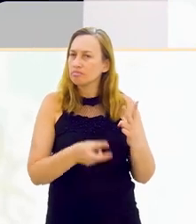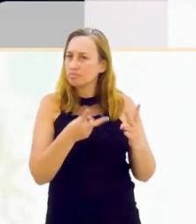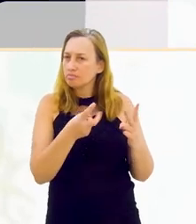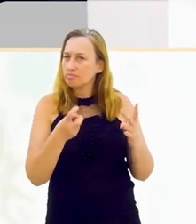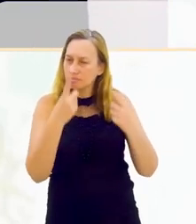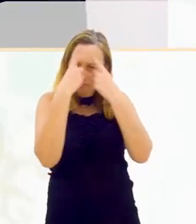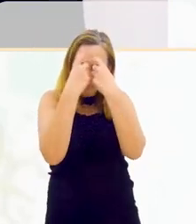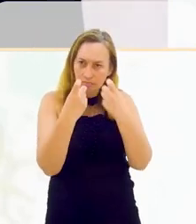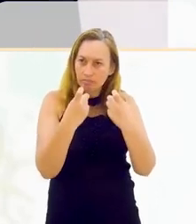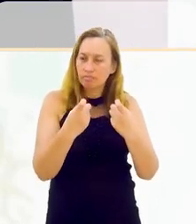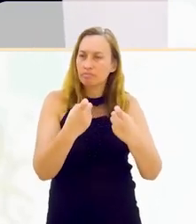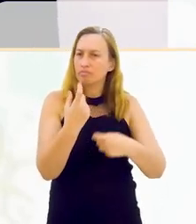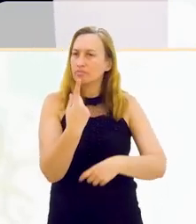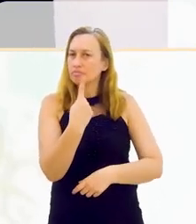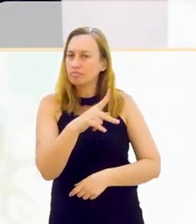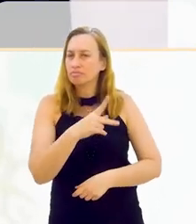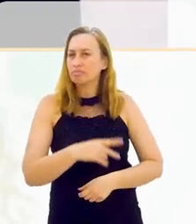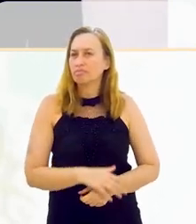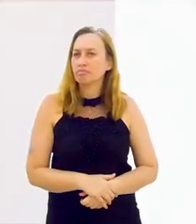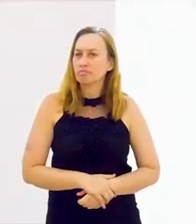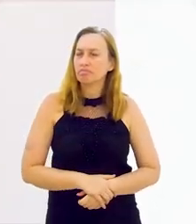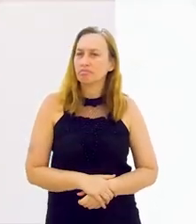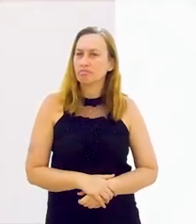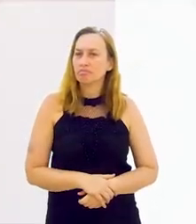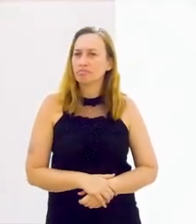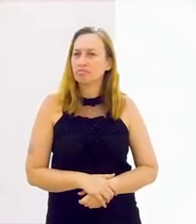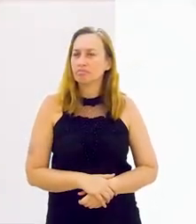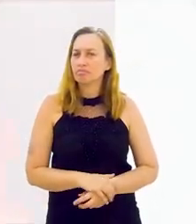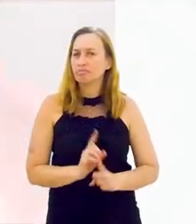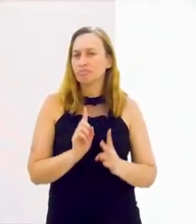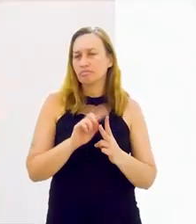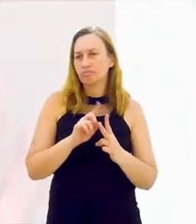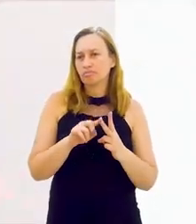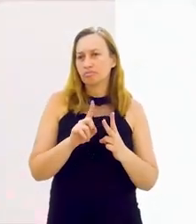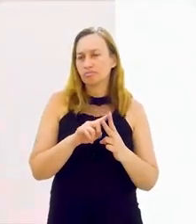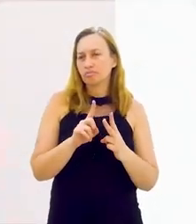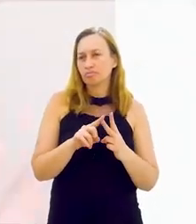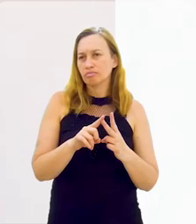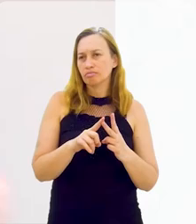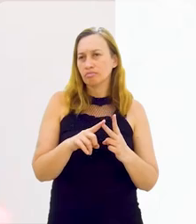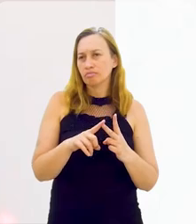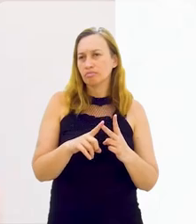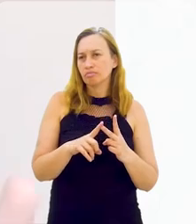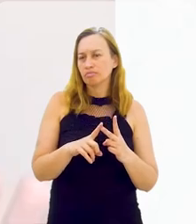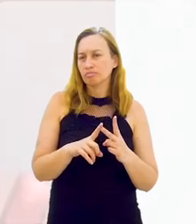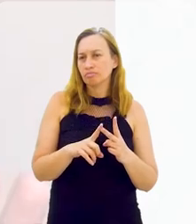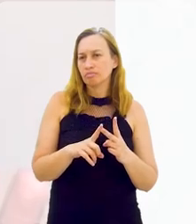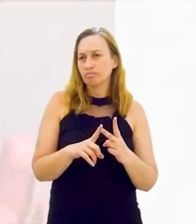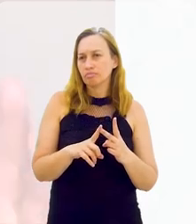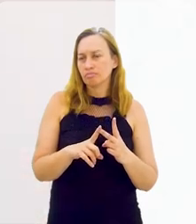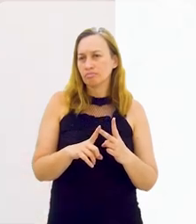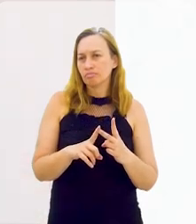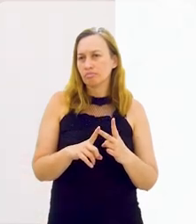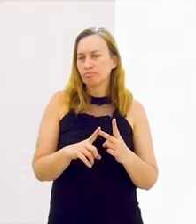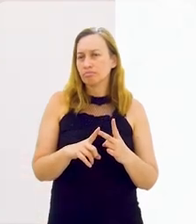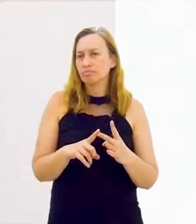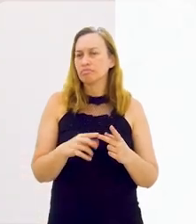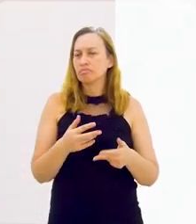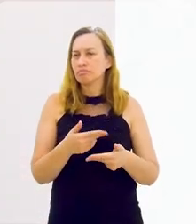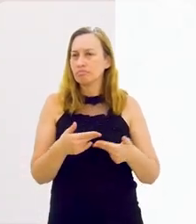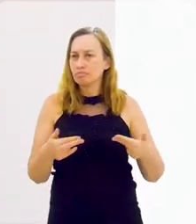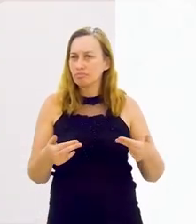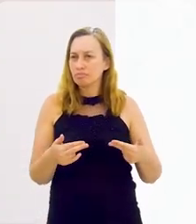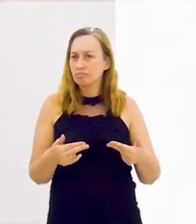que você percebe a violência, né? São duas vertentes, na verdade, da